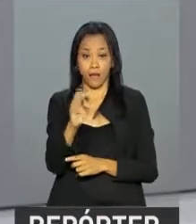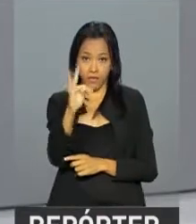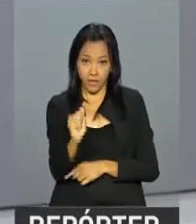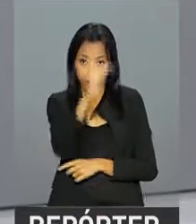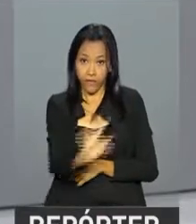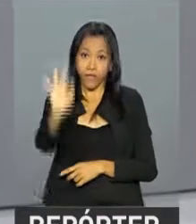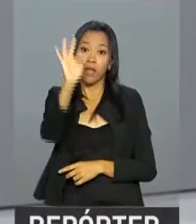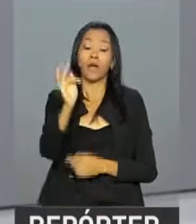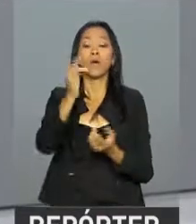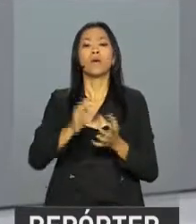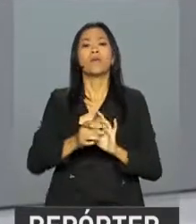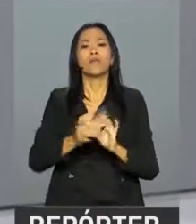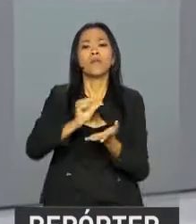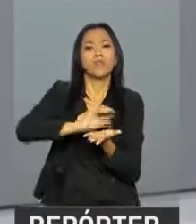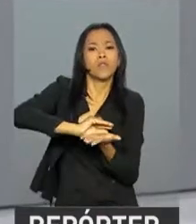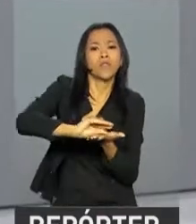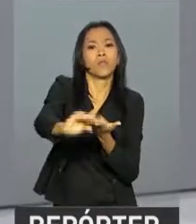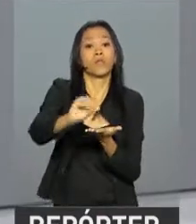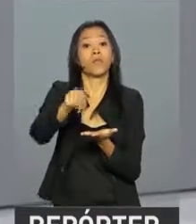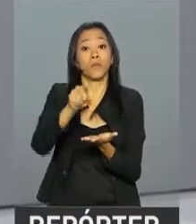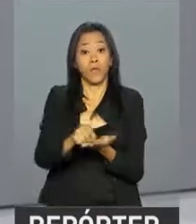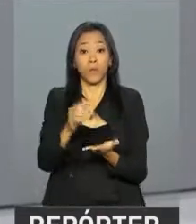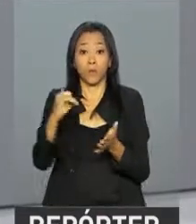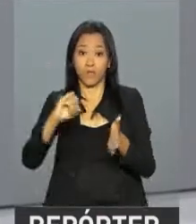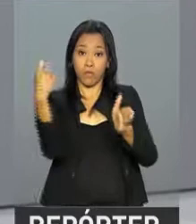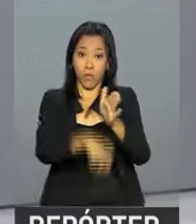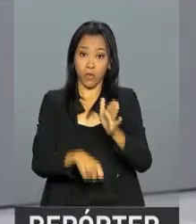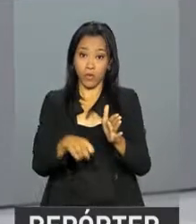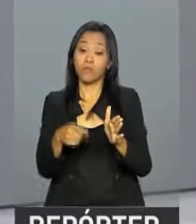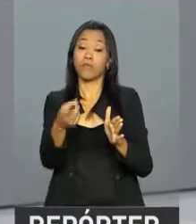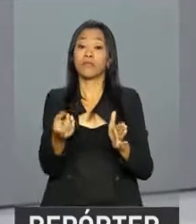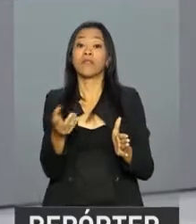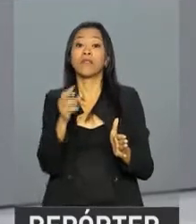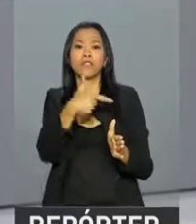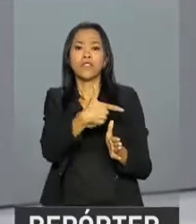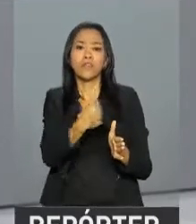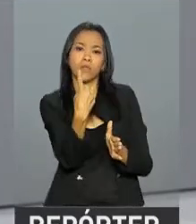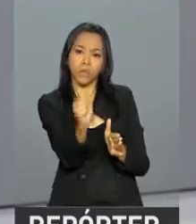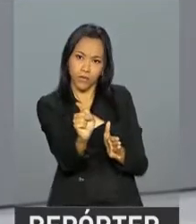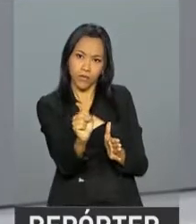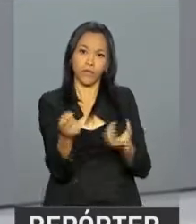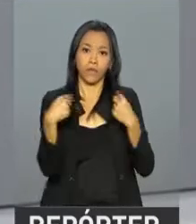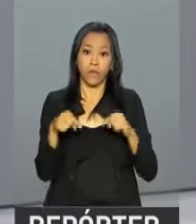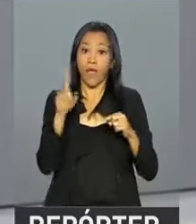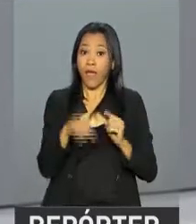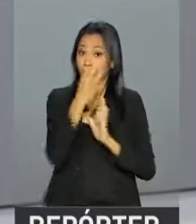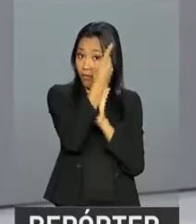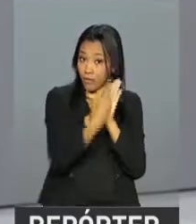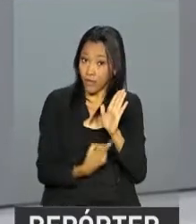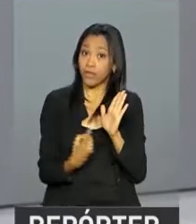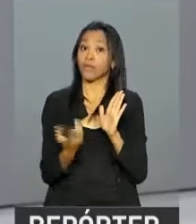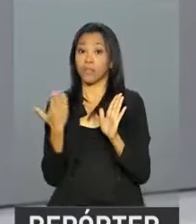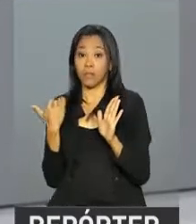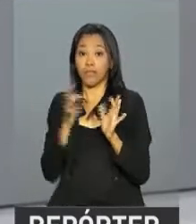o primeiro lote multi-exercício de restituição do Imposto de Renda da Pessoa Física de 2018. São declarações que